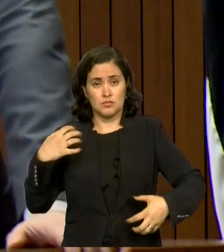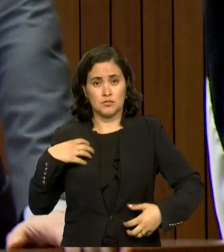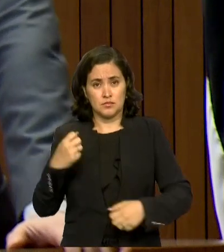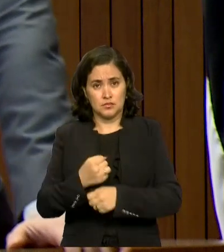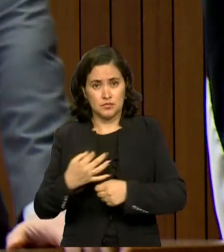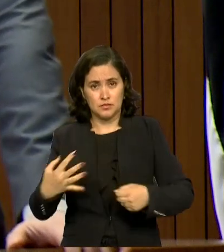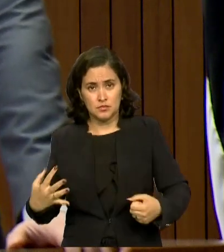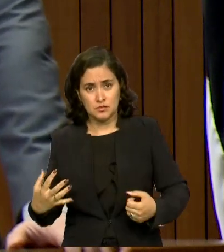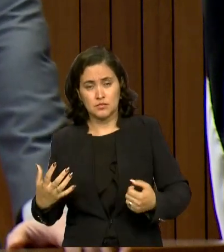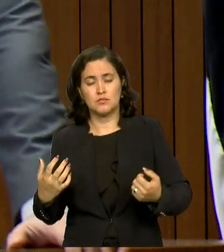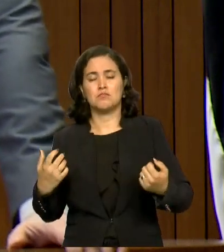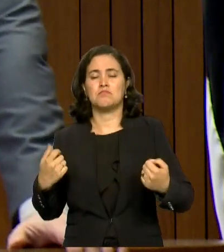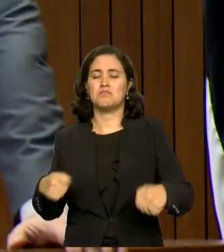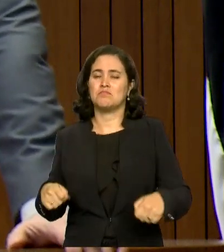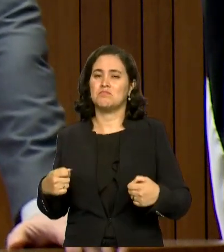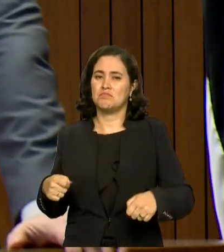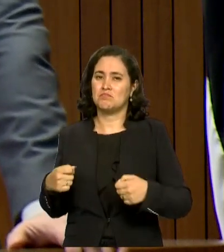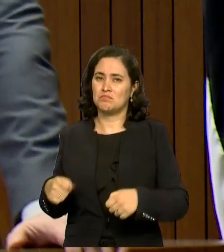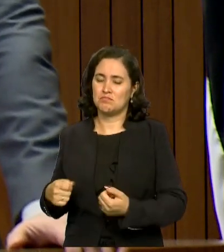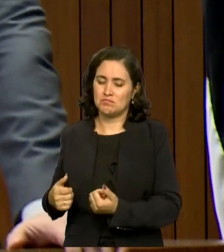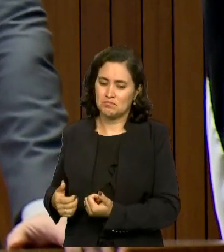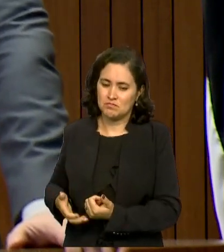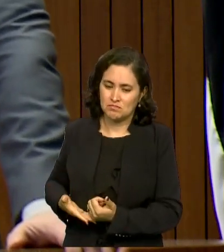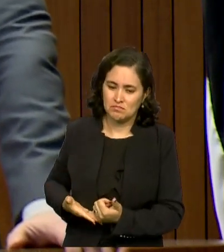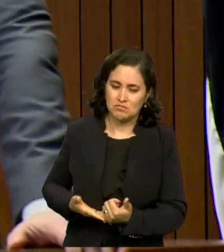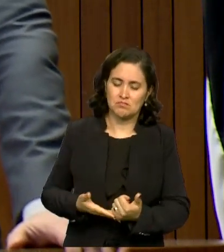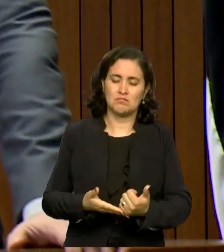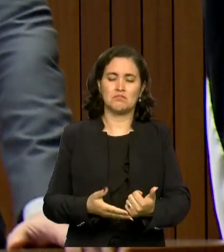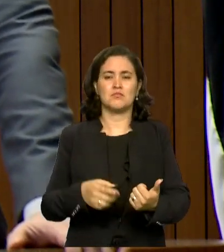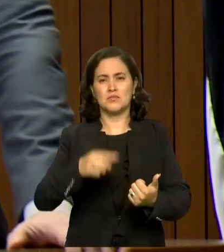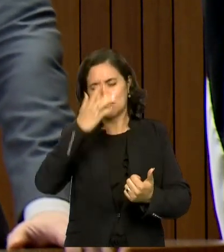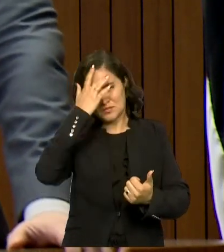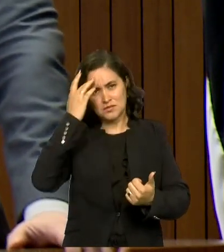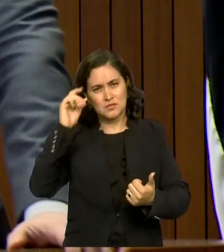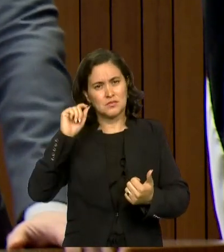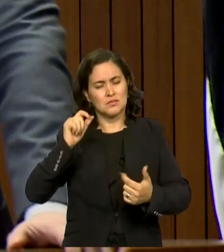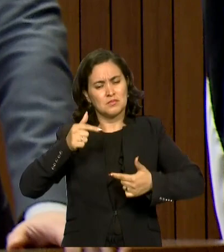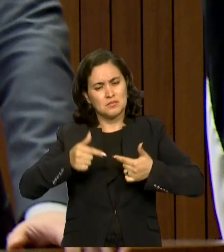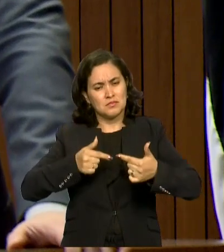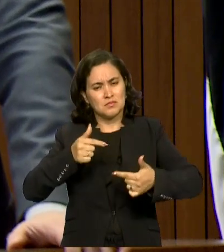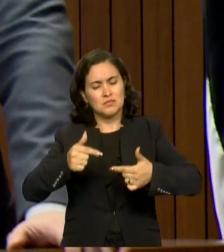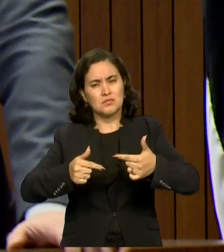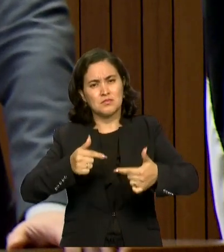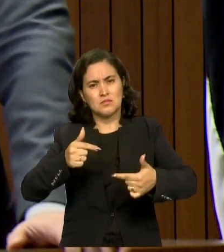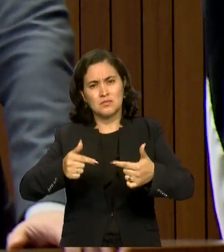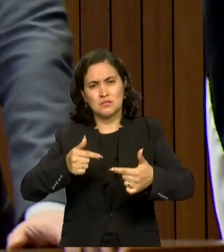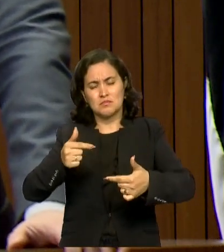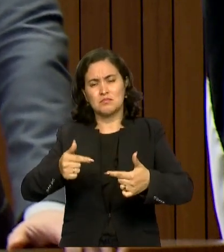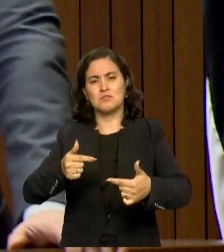que a democracia não ruísse, para que as instituições não fossem atacadas.